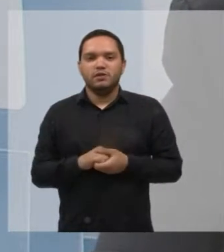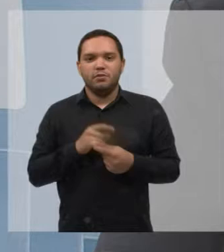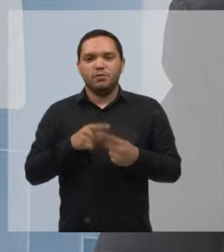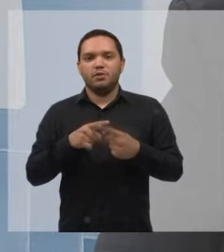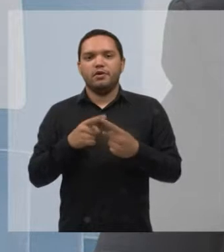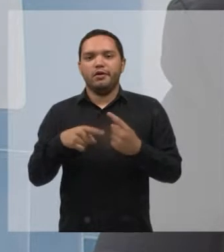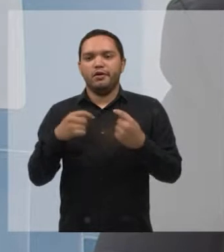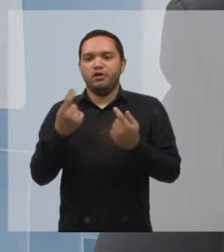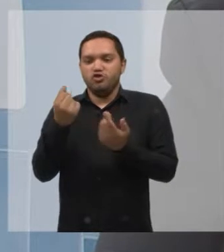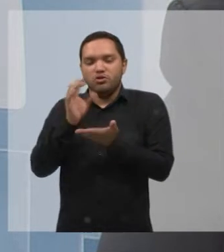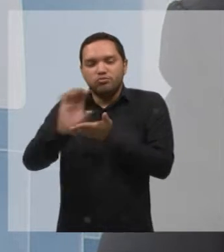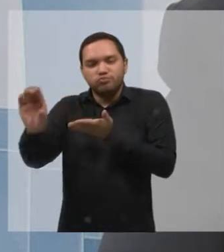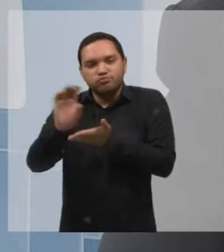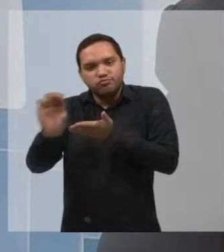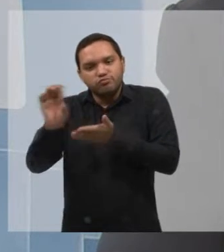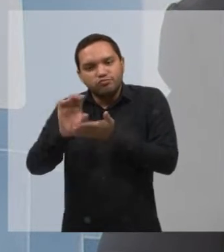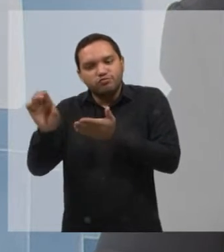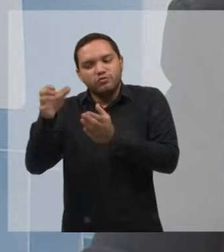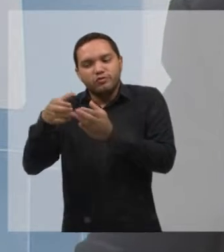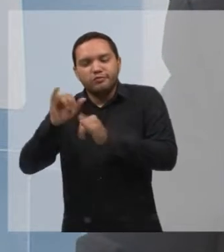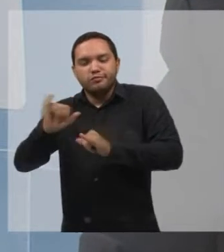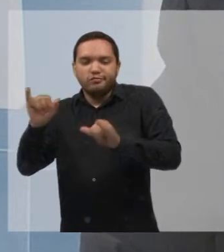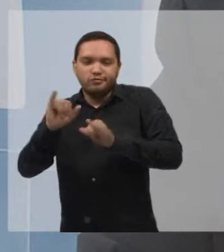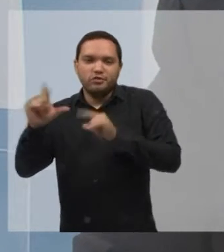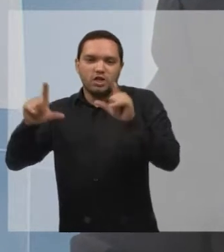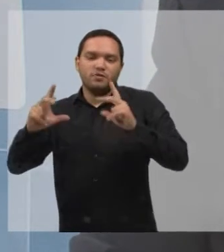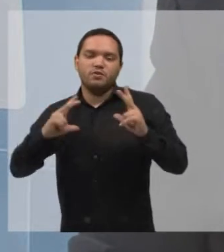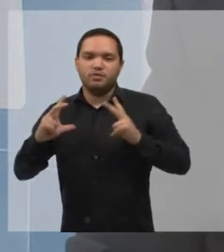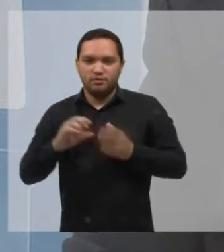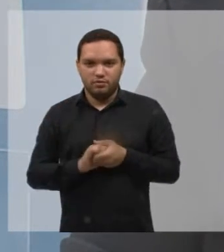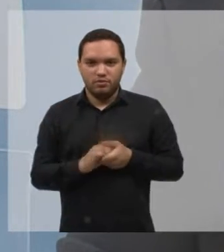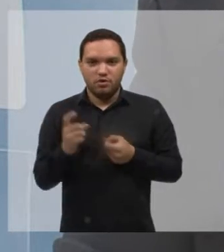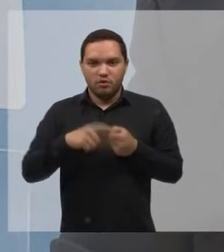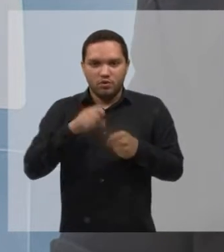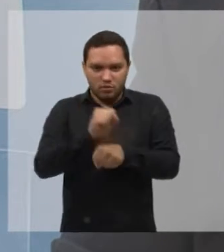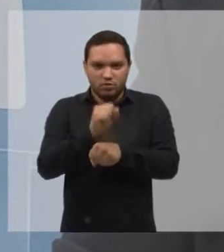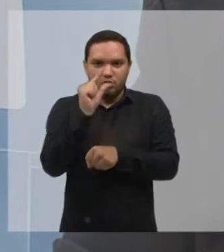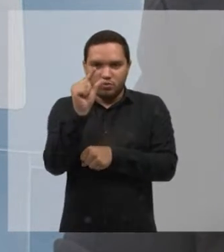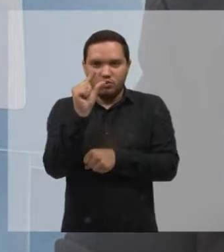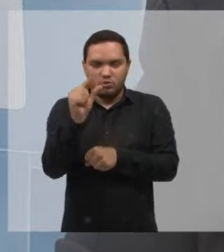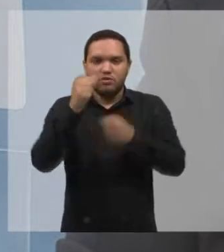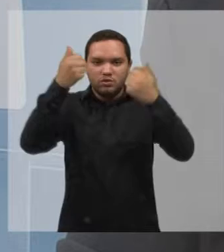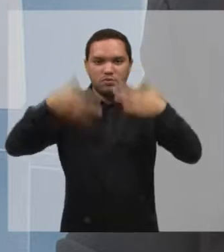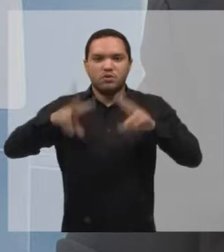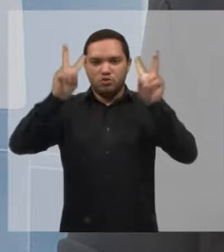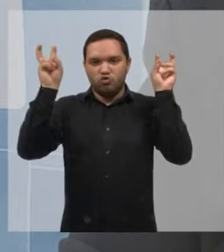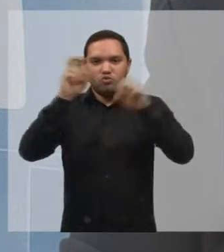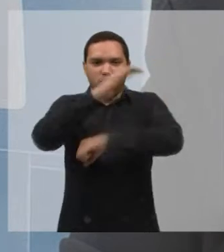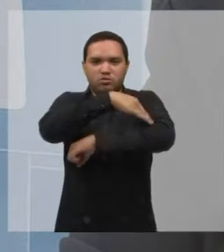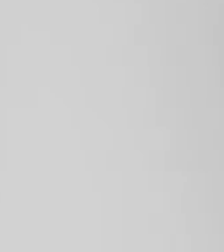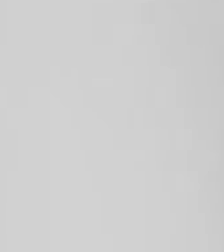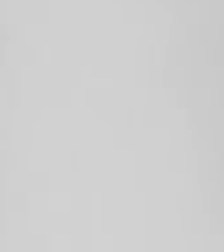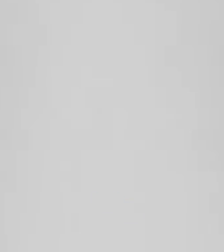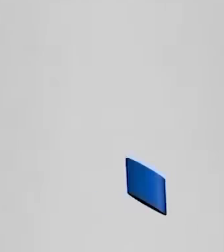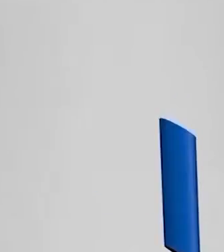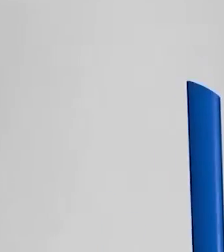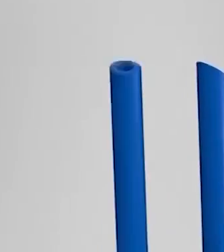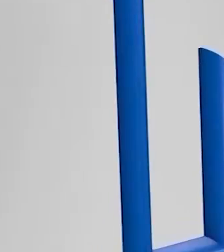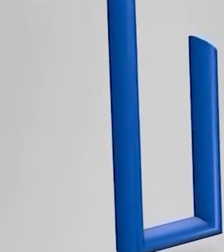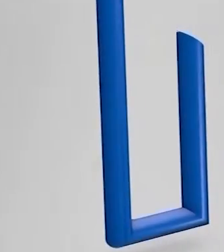de empresários irresponsáveis, tá certo? Eu volto já falando sobre esse assunto. Sai daí não.